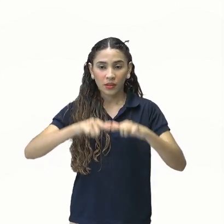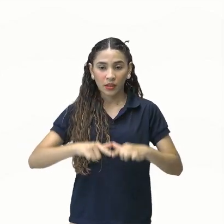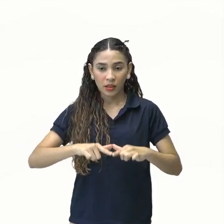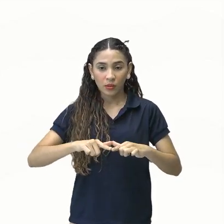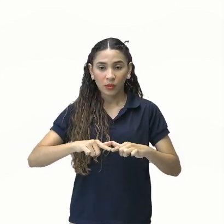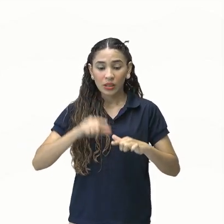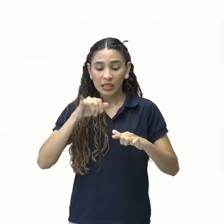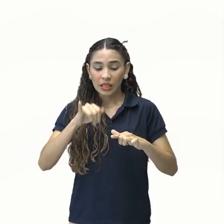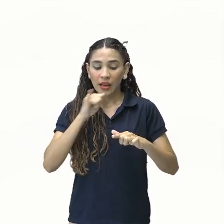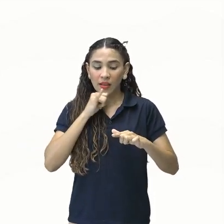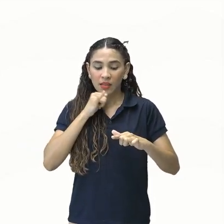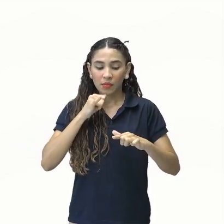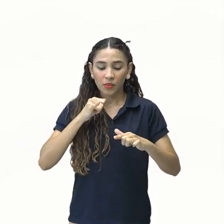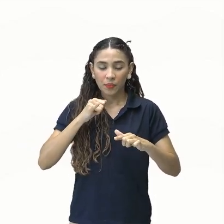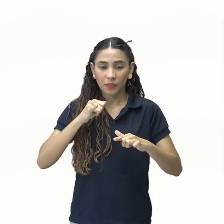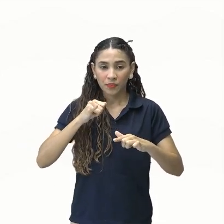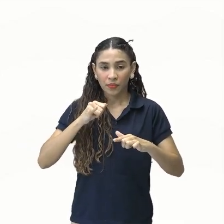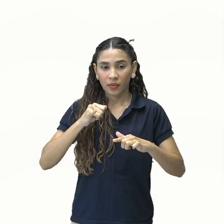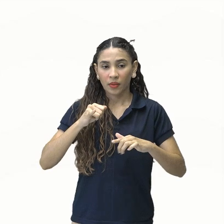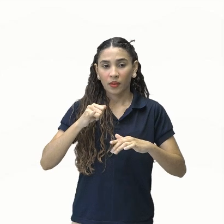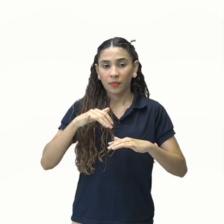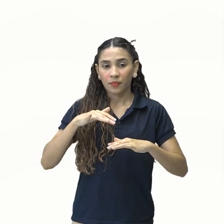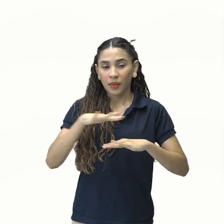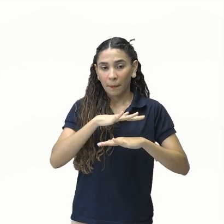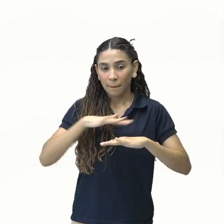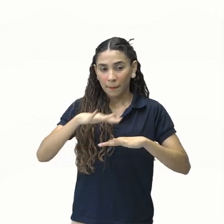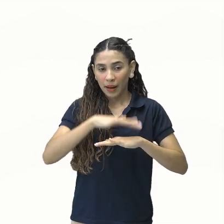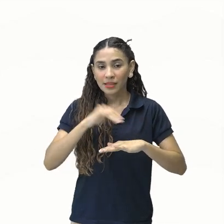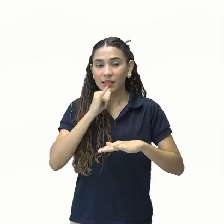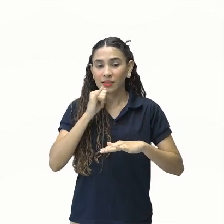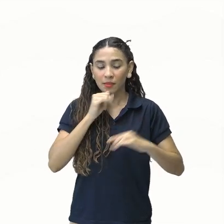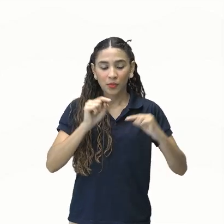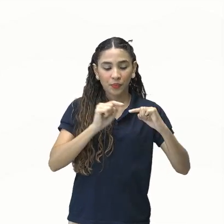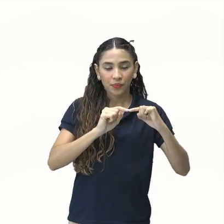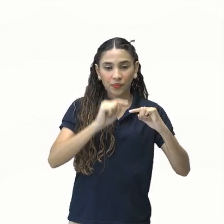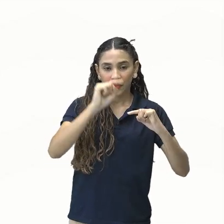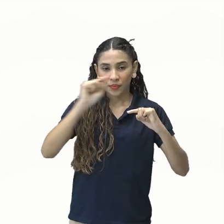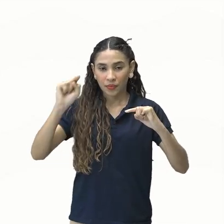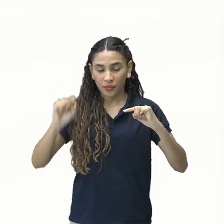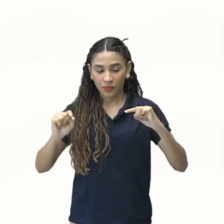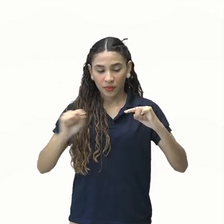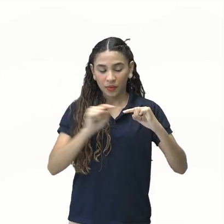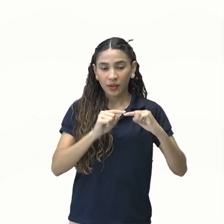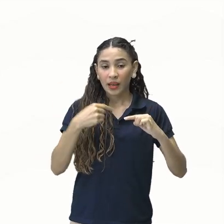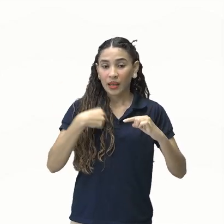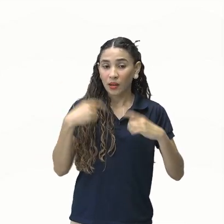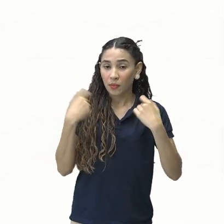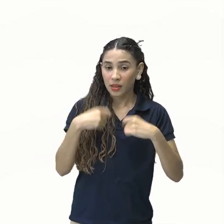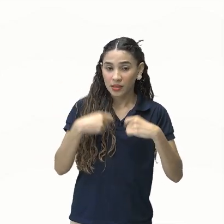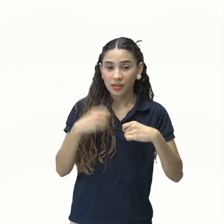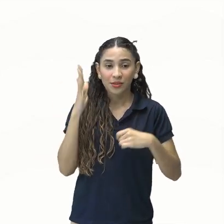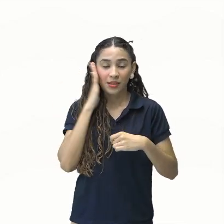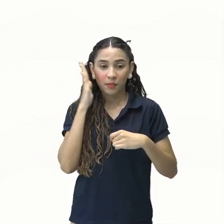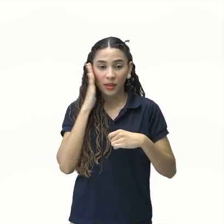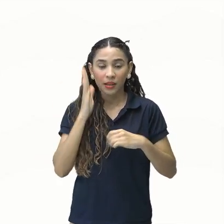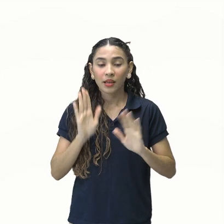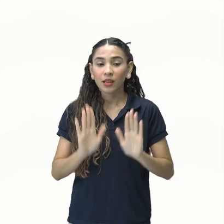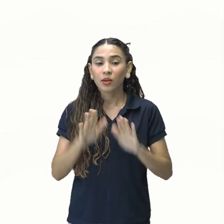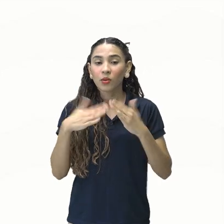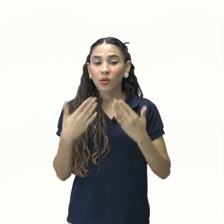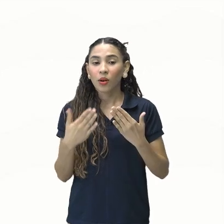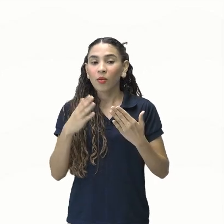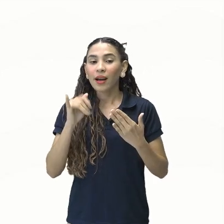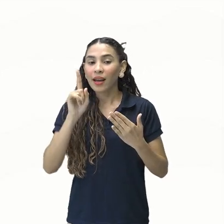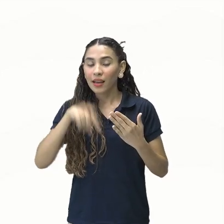a base do meu prisma é quadrangular, tá? Eu preciso saber qual é